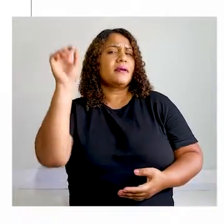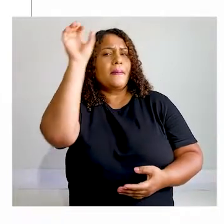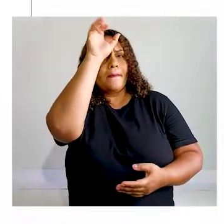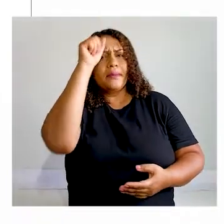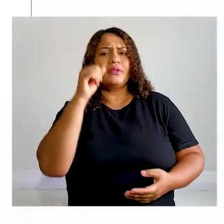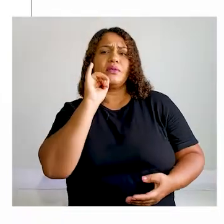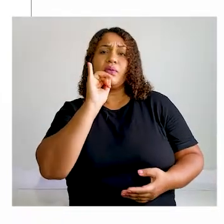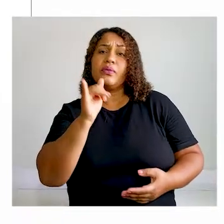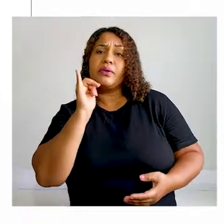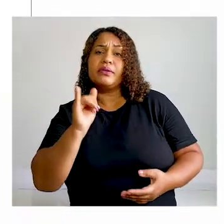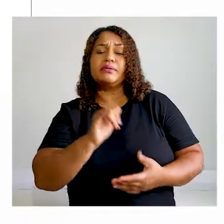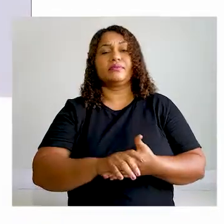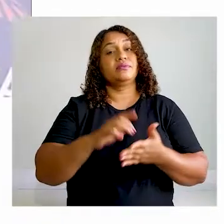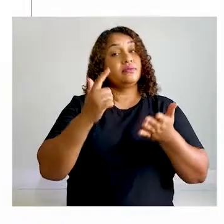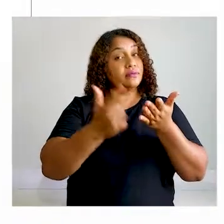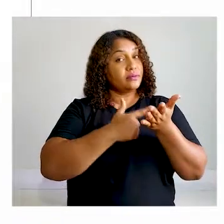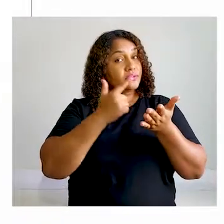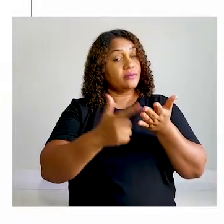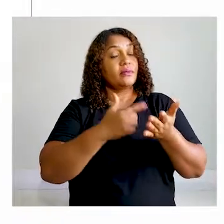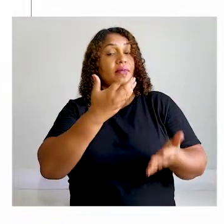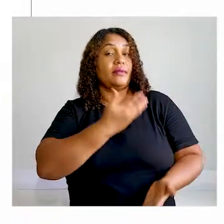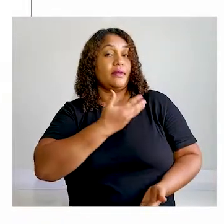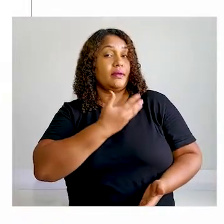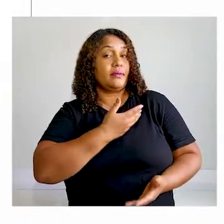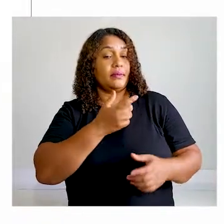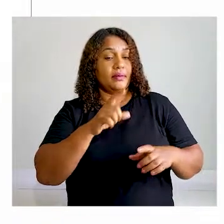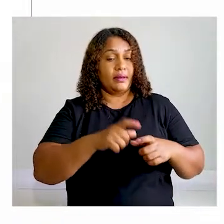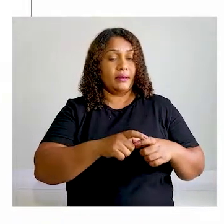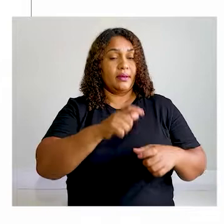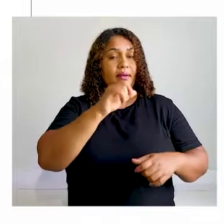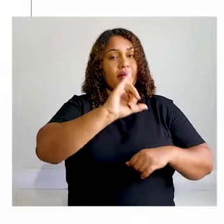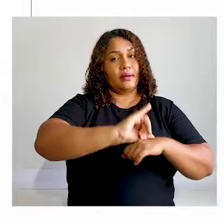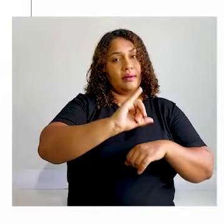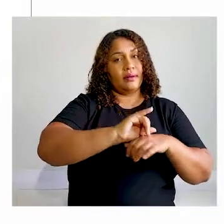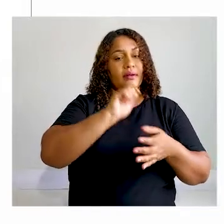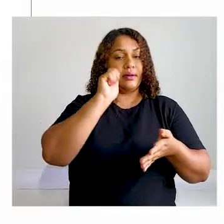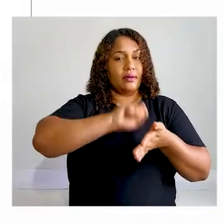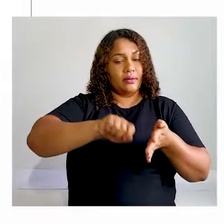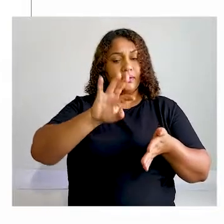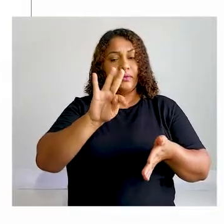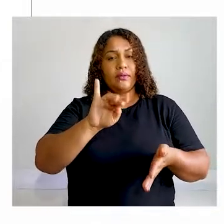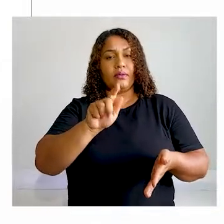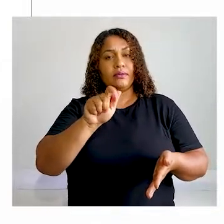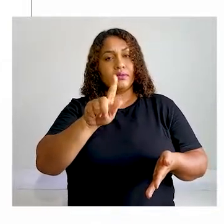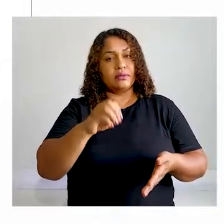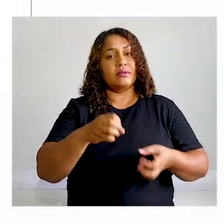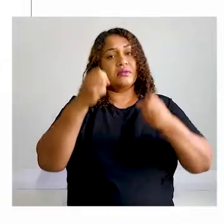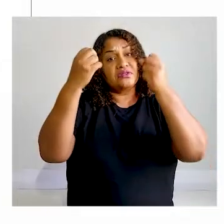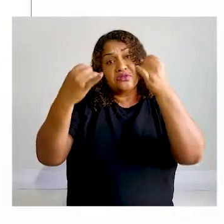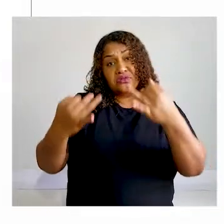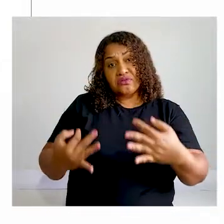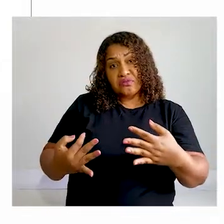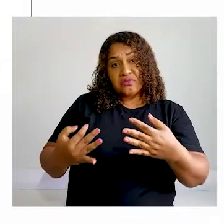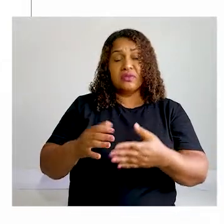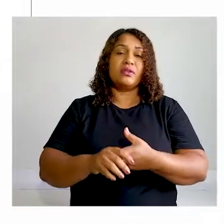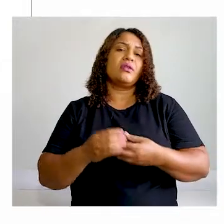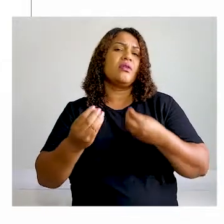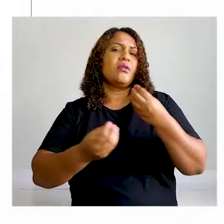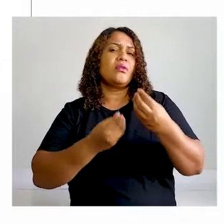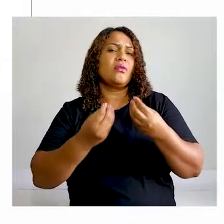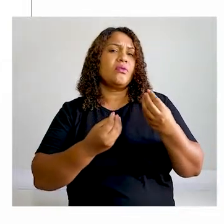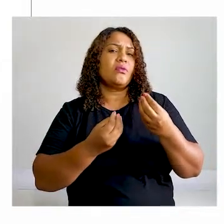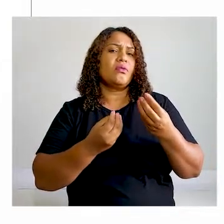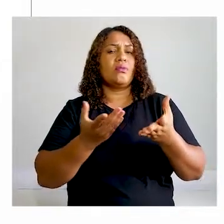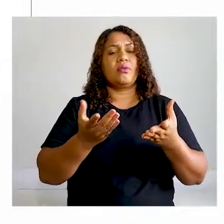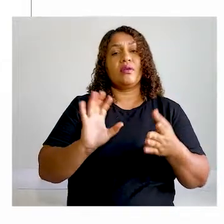Moral da história. O livro Amiga Lata, Amigo Rio, de Tiago Cascabulho, conta, de maneira